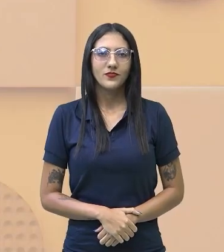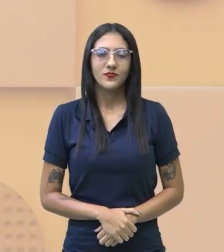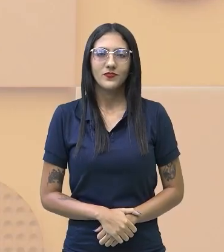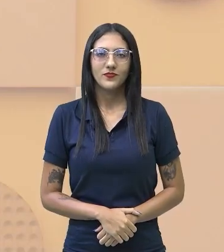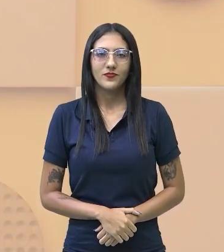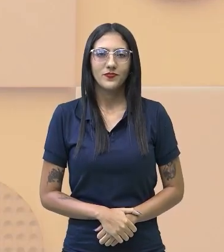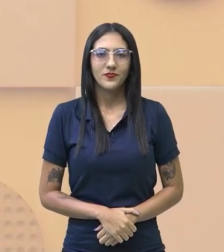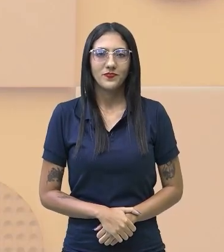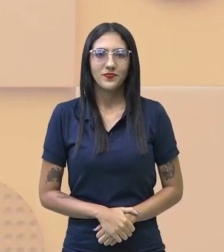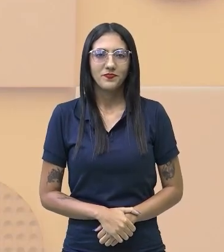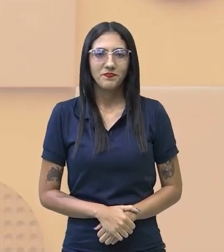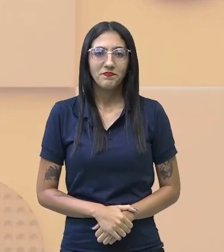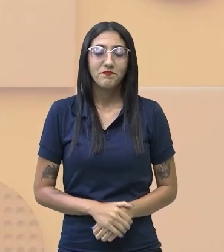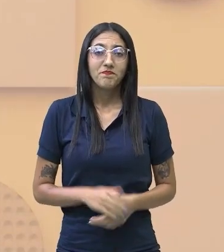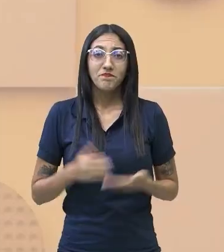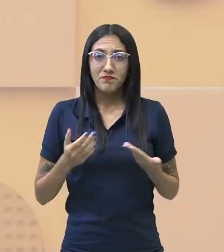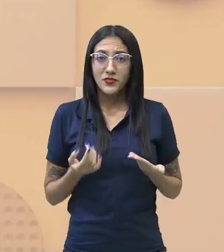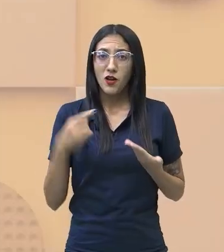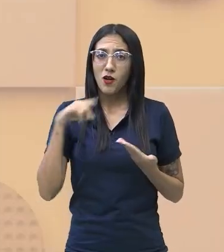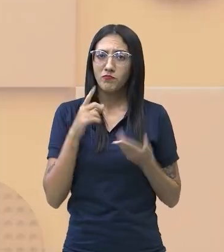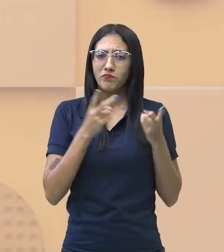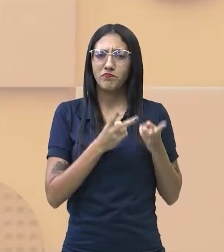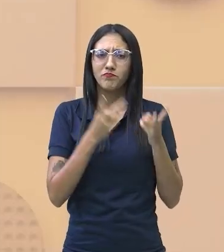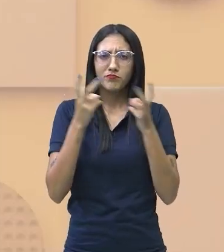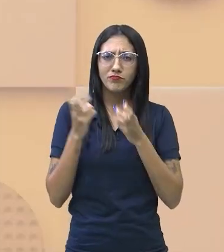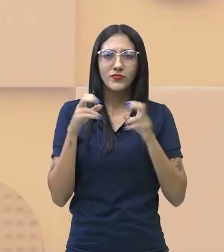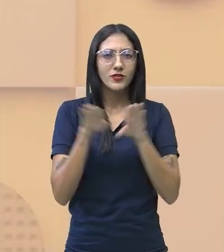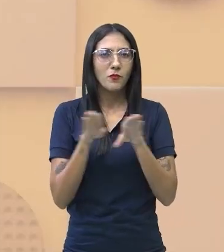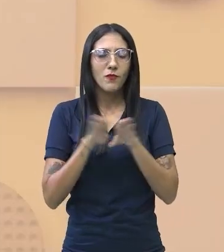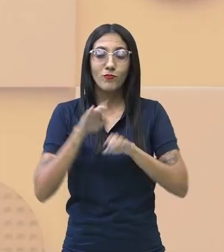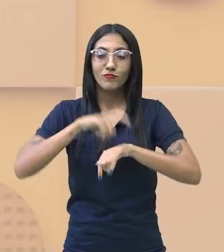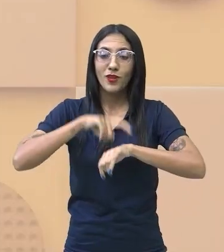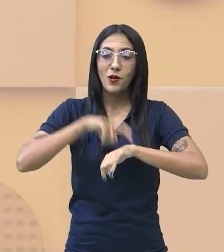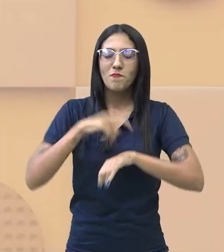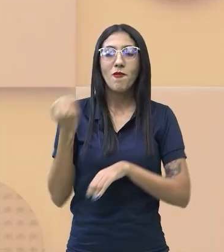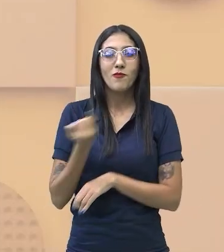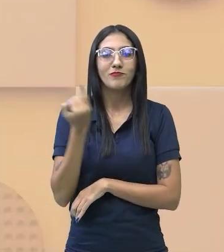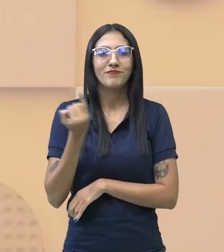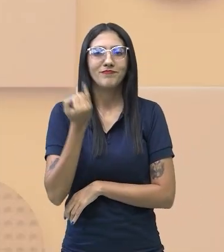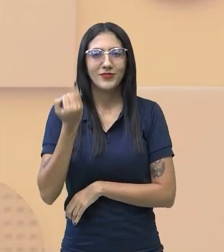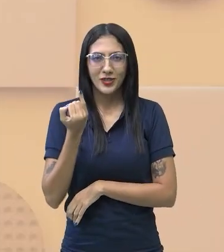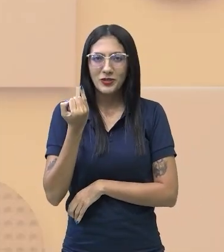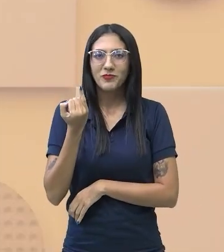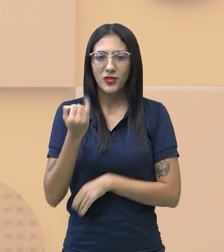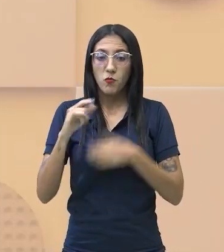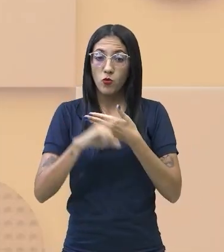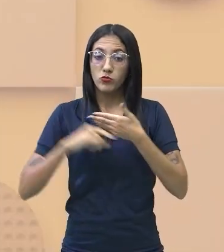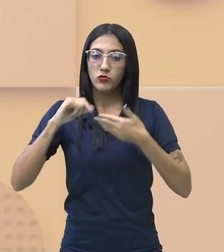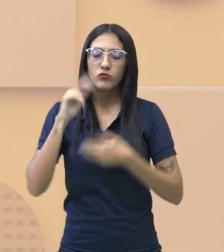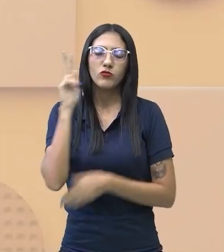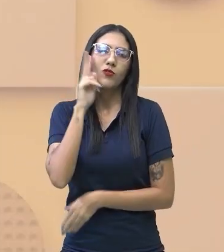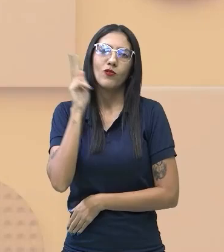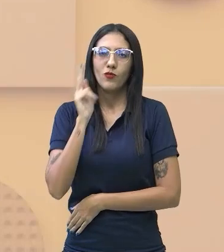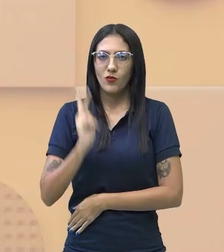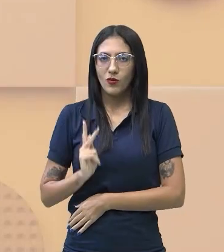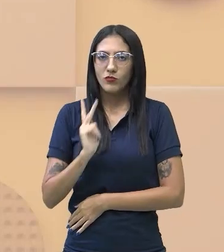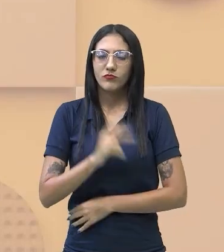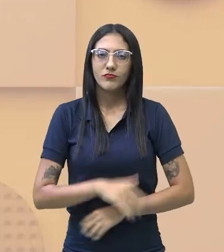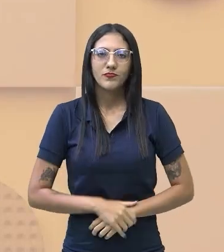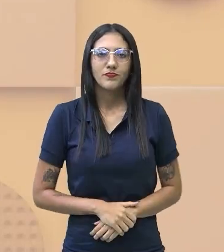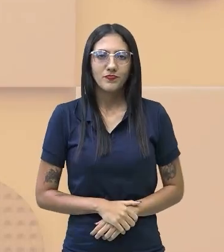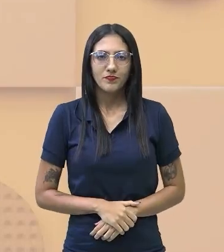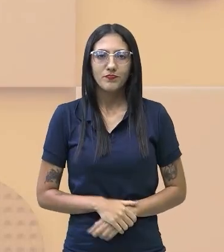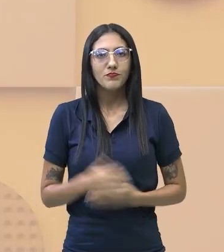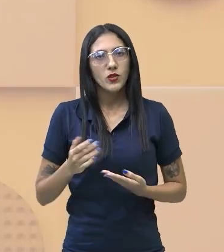Então, para vocês começarem a perceber também a importância do tempo para o historiador, ok? Então, é o quê?